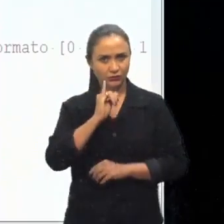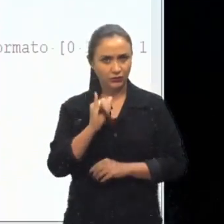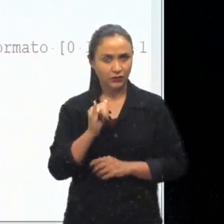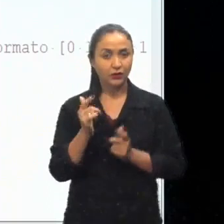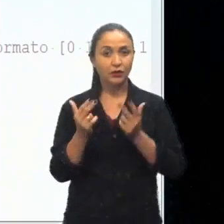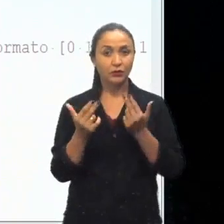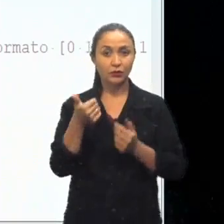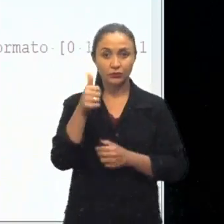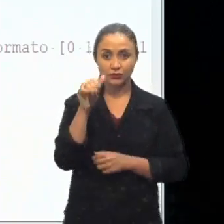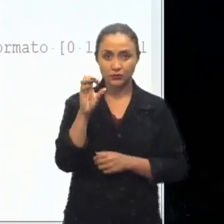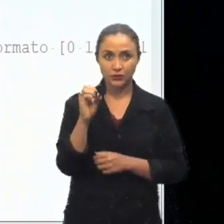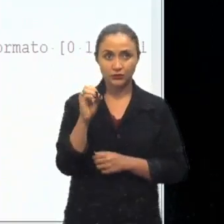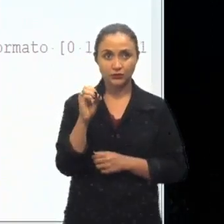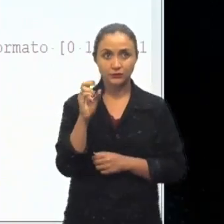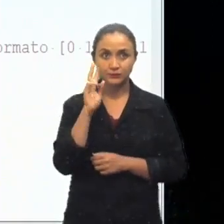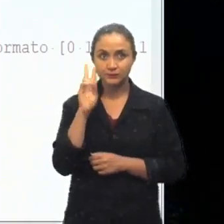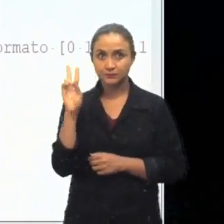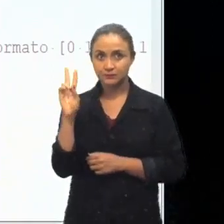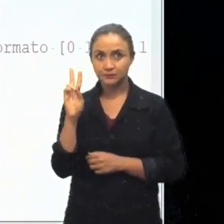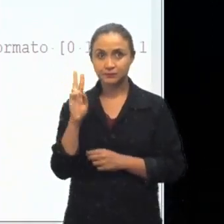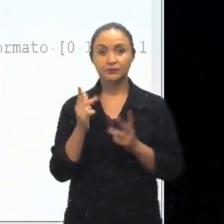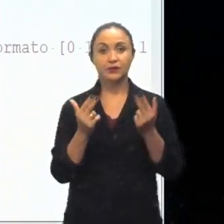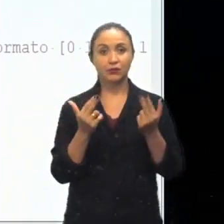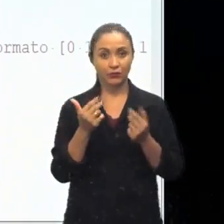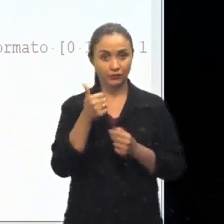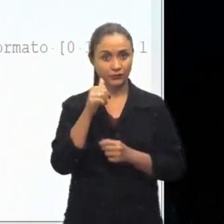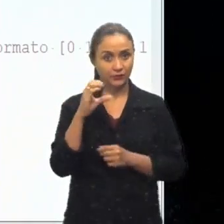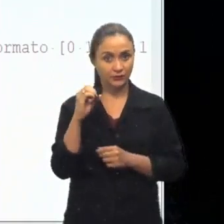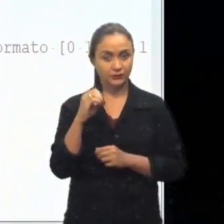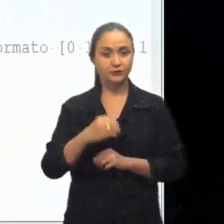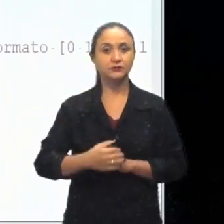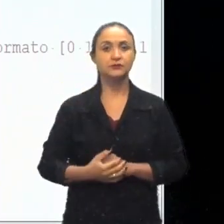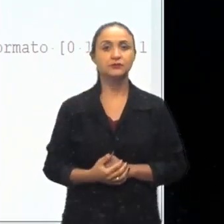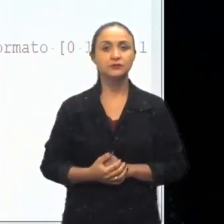Igual a 10, aqui ó, amplitude